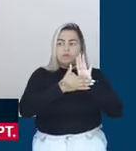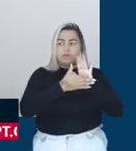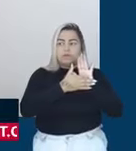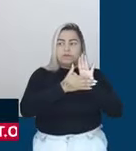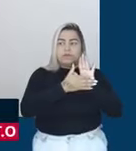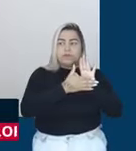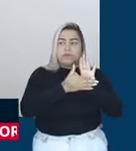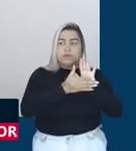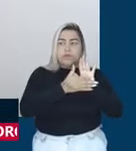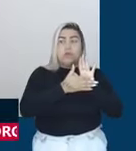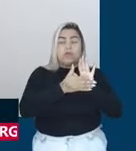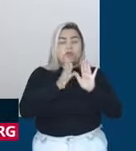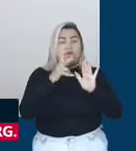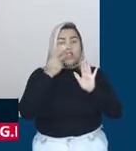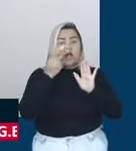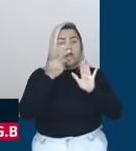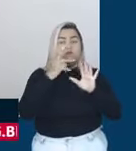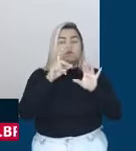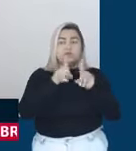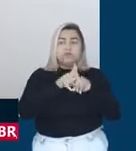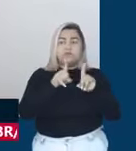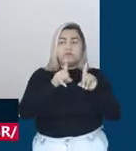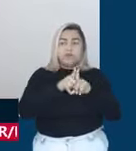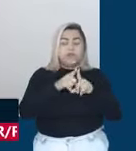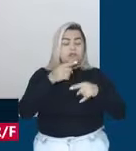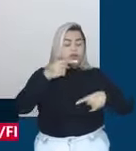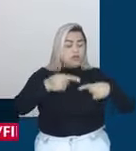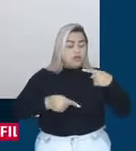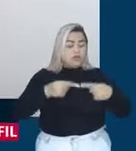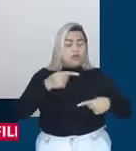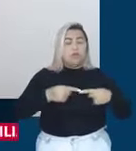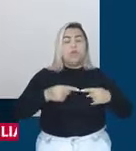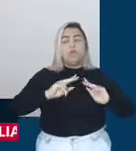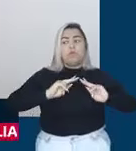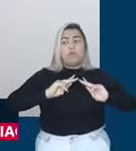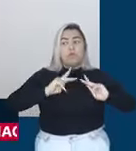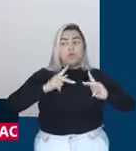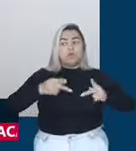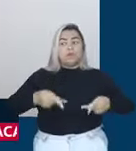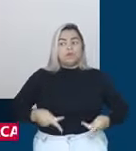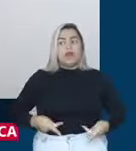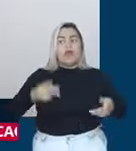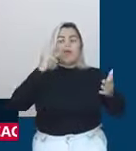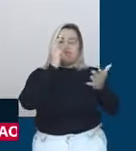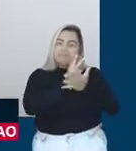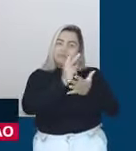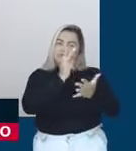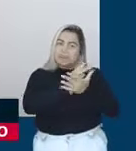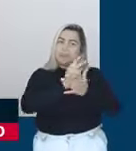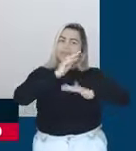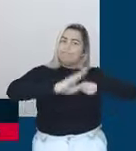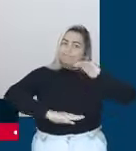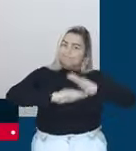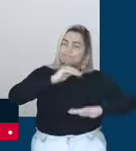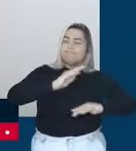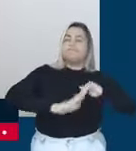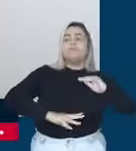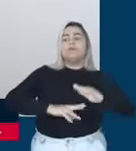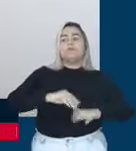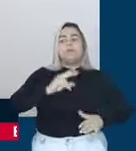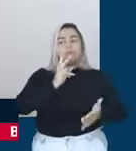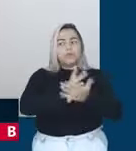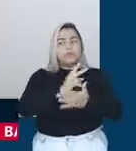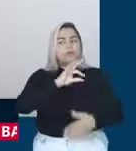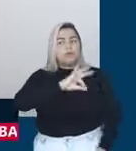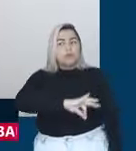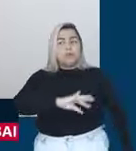chamada, que eu coloco ela entre as políticas humanitárias. Mesma função, mesmo salário, sendo homem ou sendo